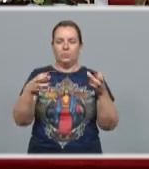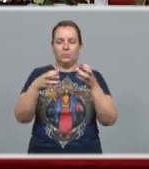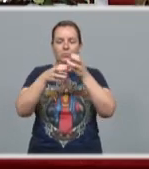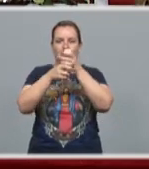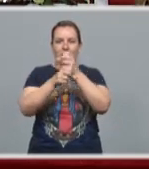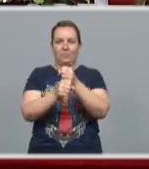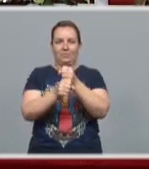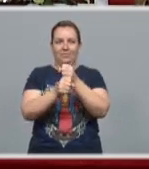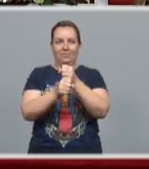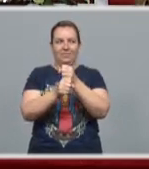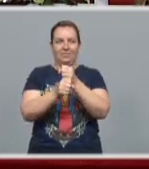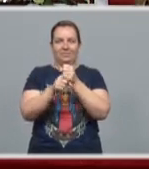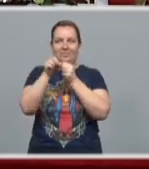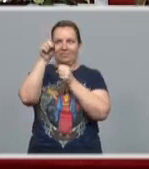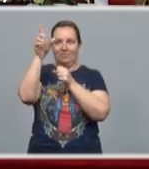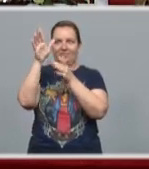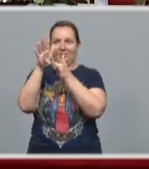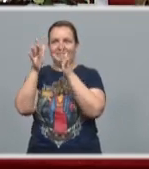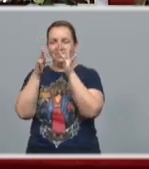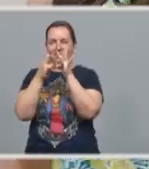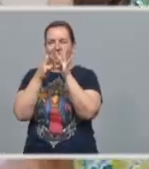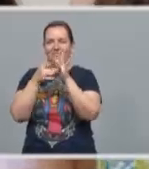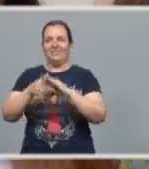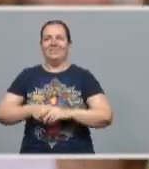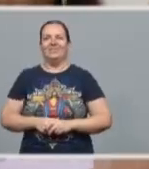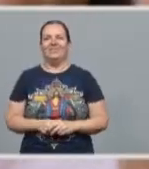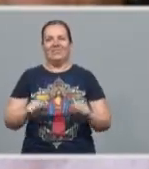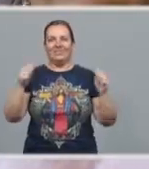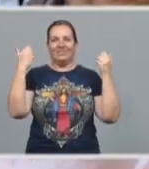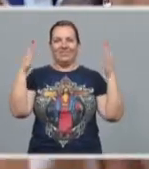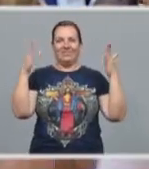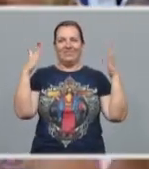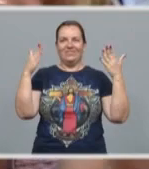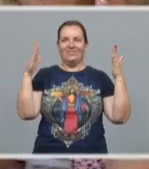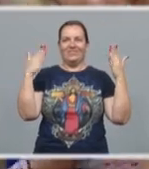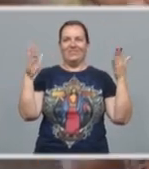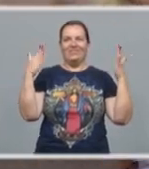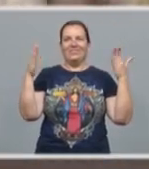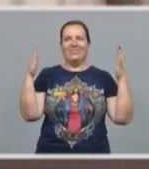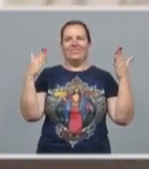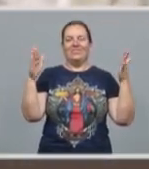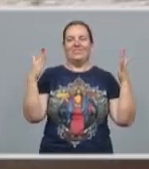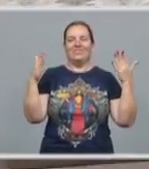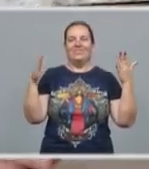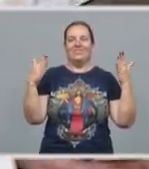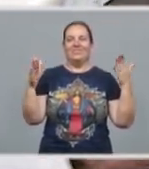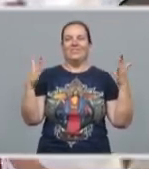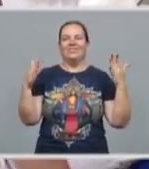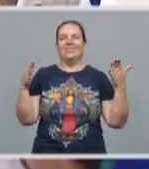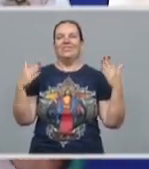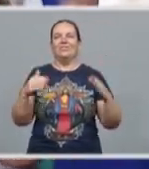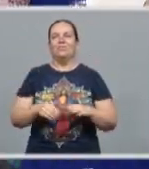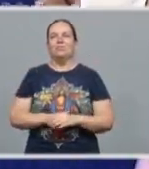buquê para Ele, o nosso Deus. Com direito a bolo.